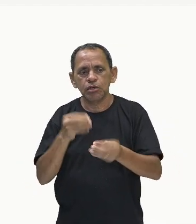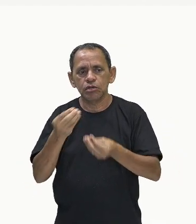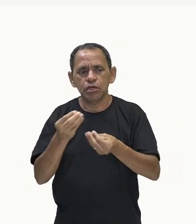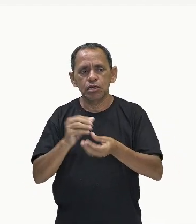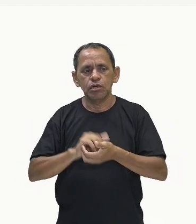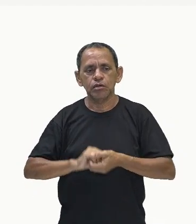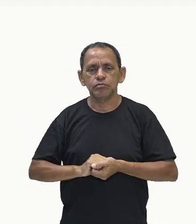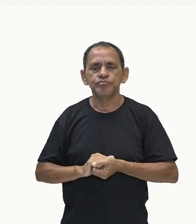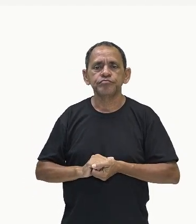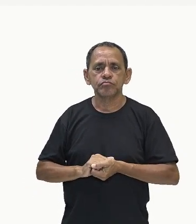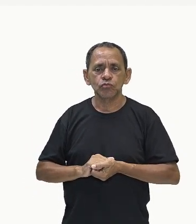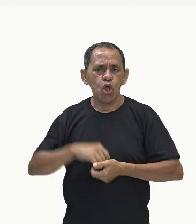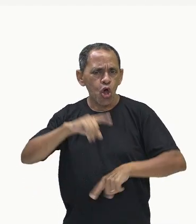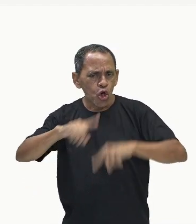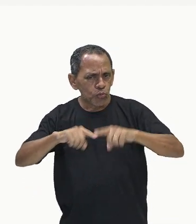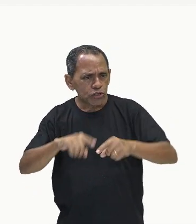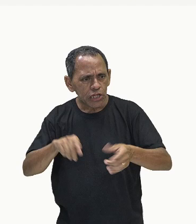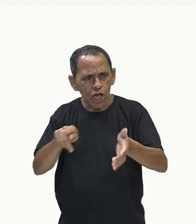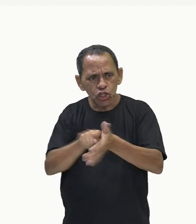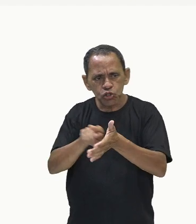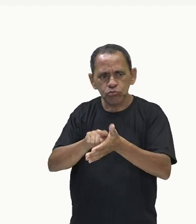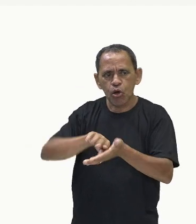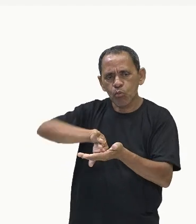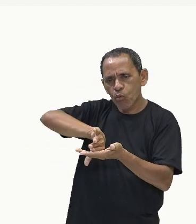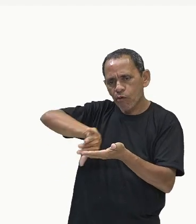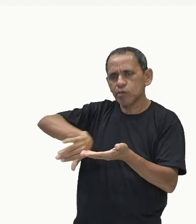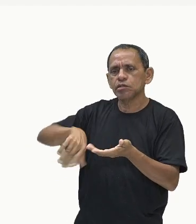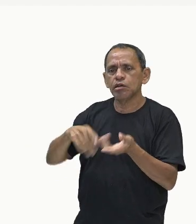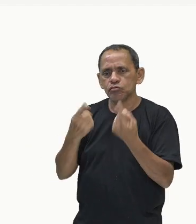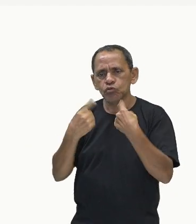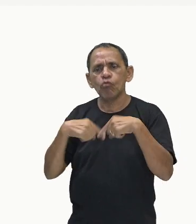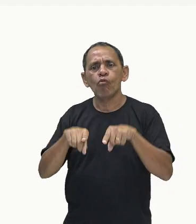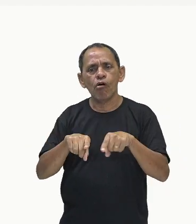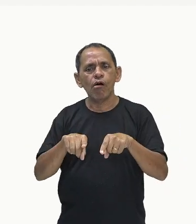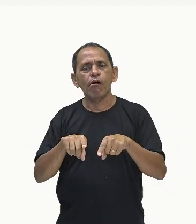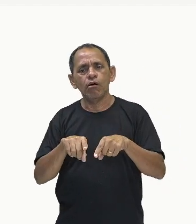os resíduos, que vão ser